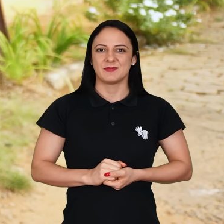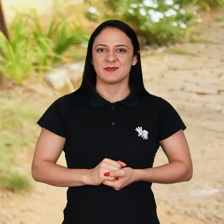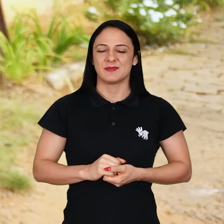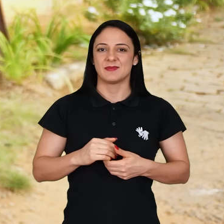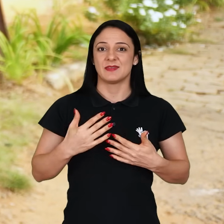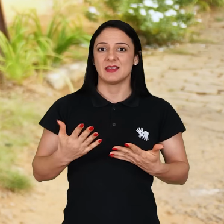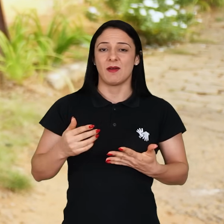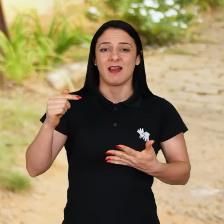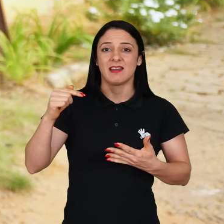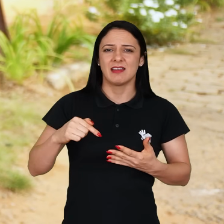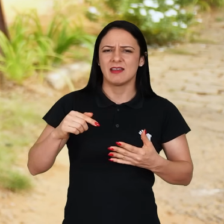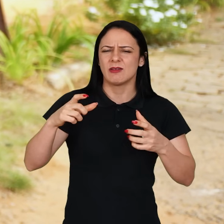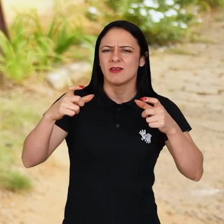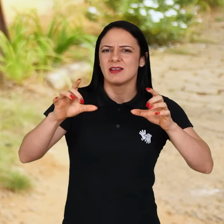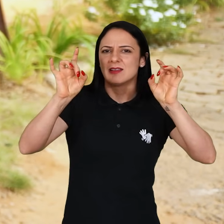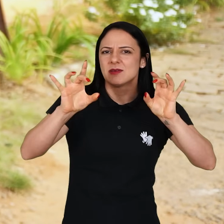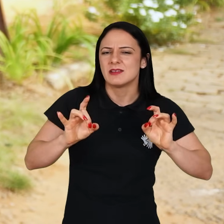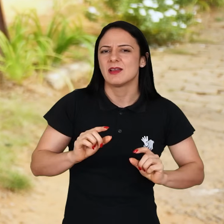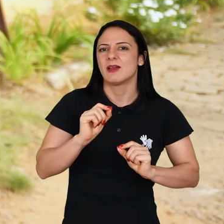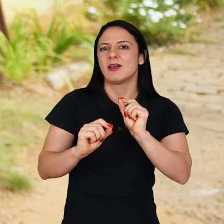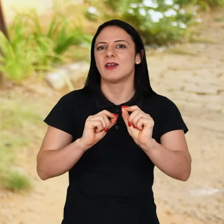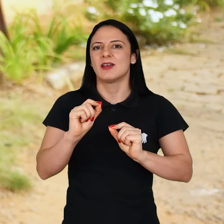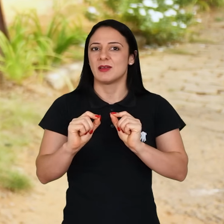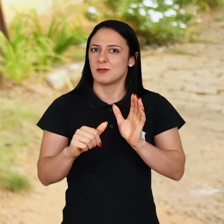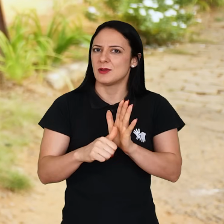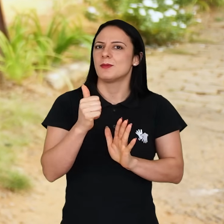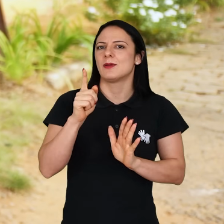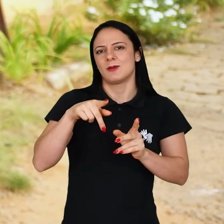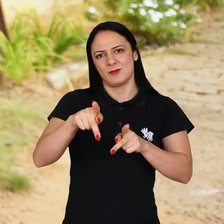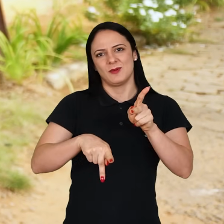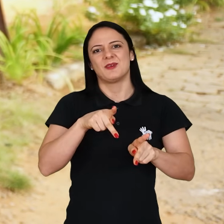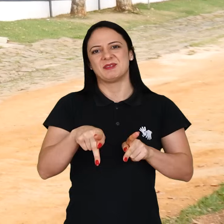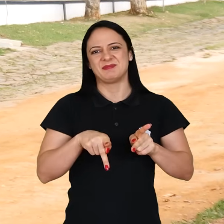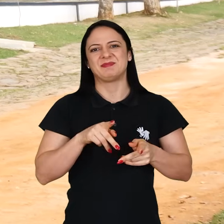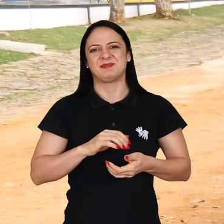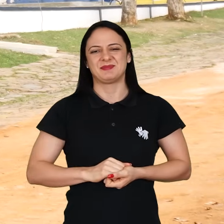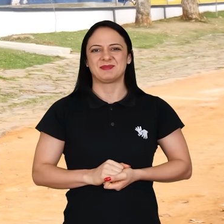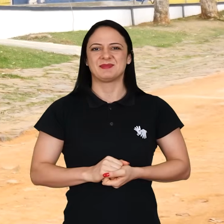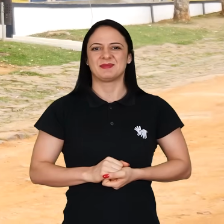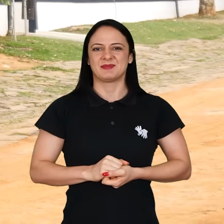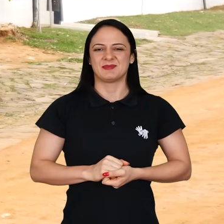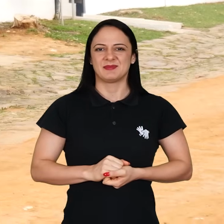O que faz Pecatuça especial é realmente é o. Primeiramente é o povo, né?